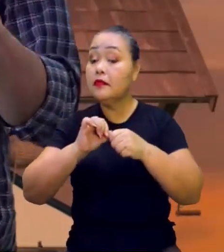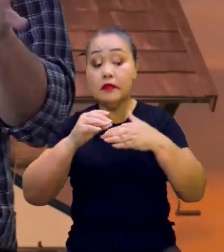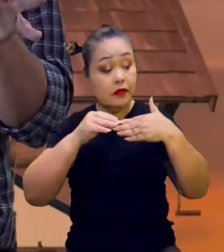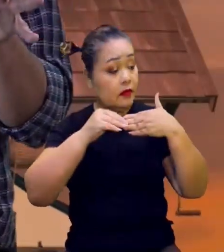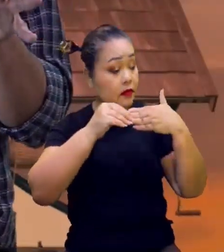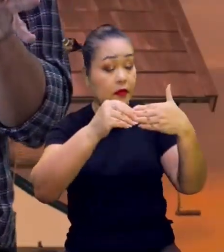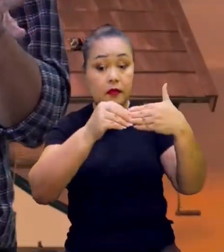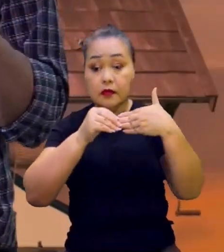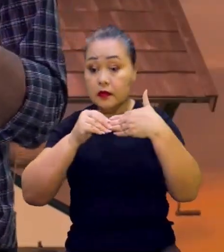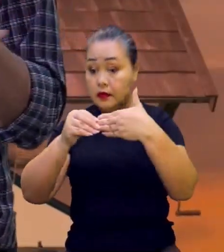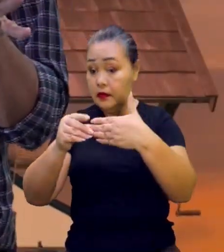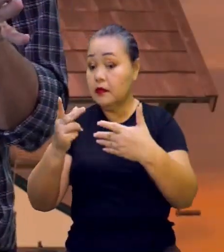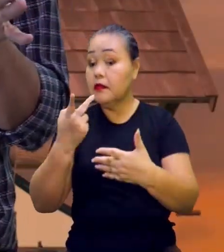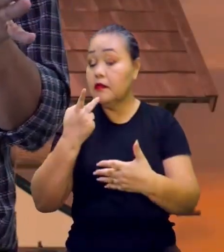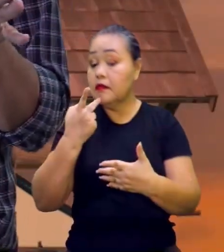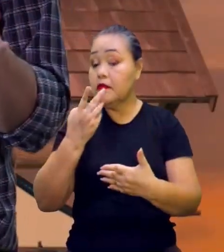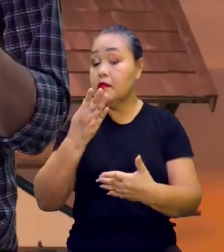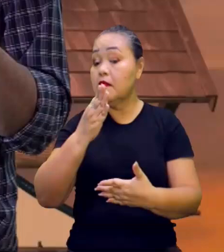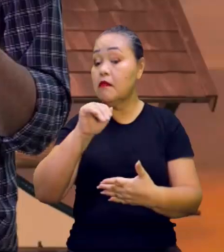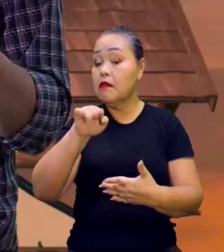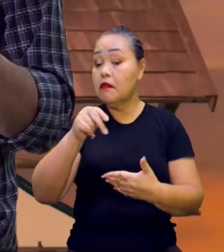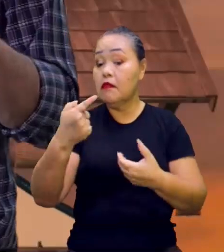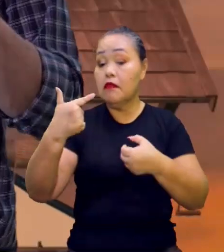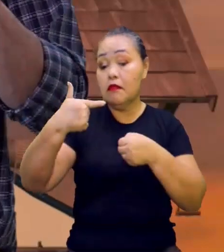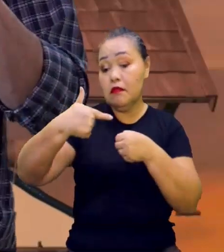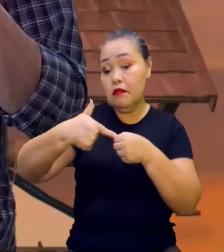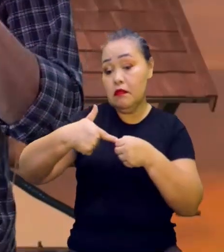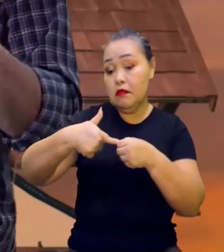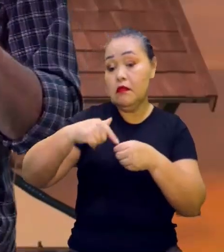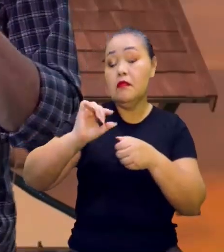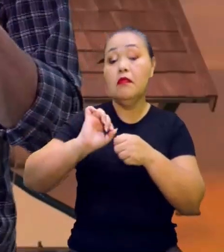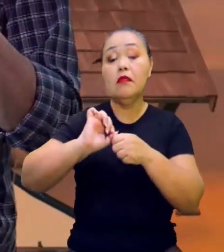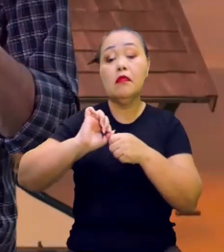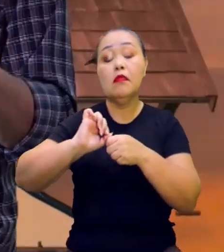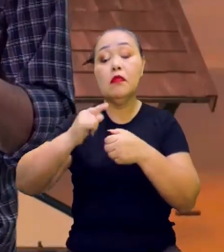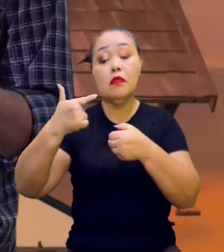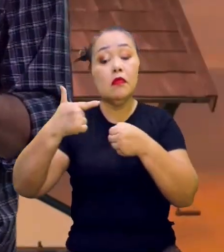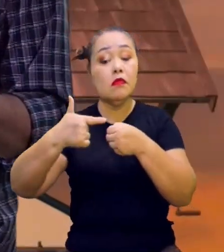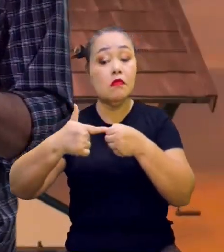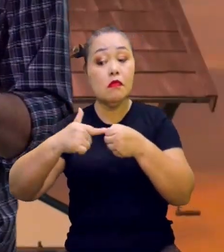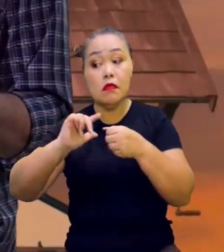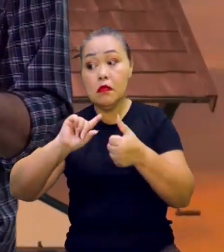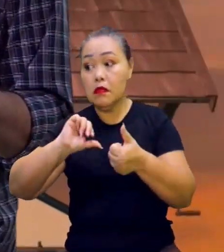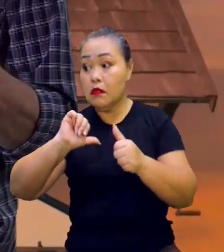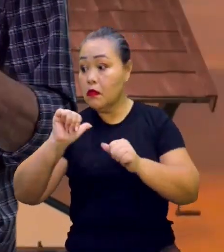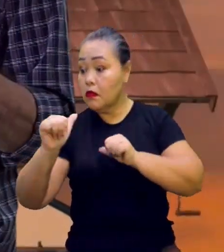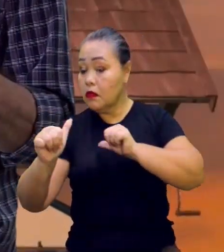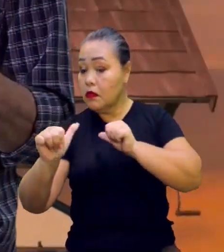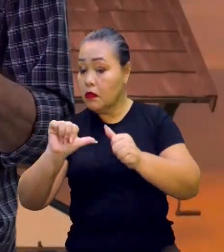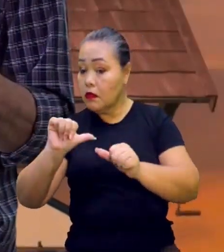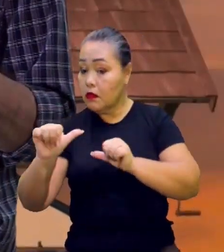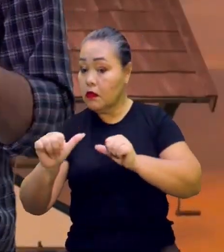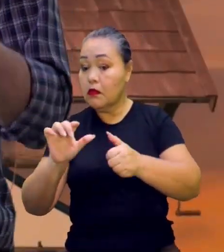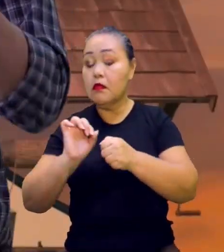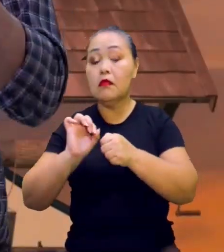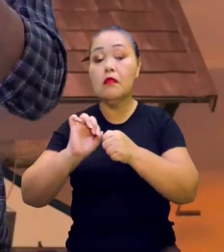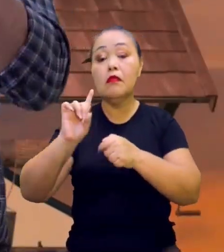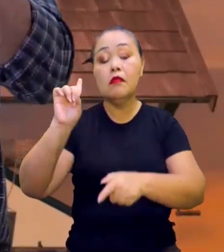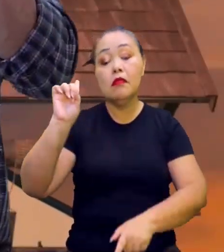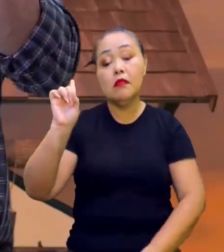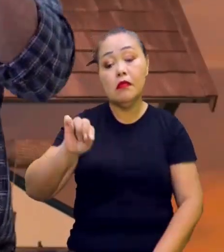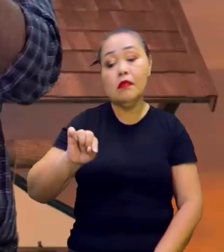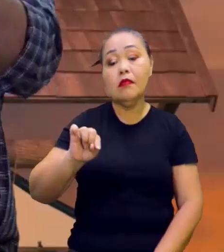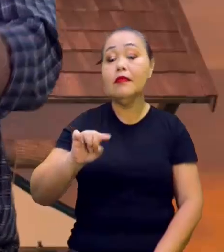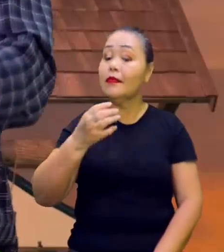como hoje é muito falado sobre o biodiesel, muito falado sobre combustíveis alternativos. Tá bom? Então,